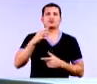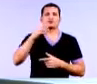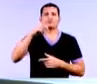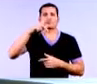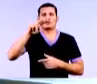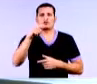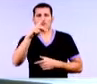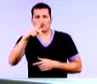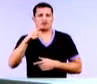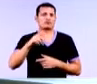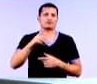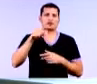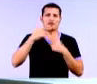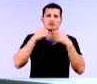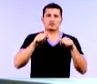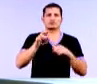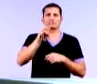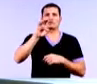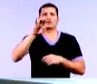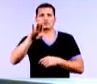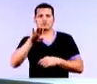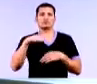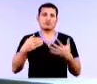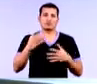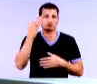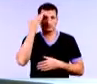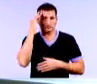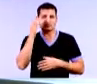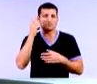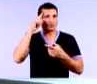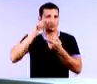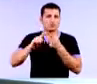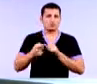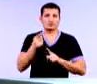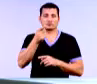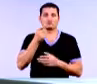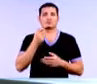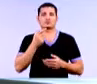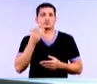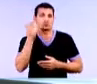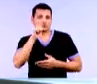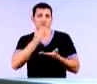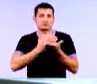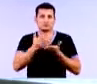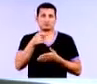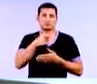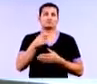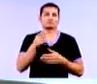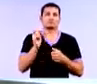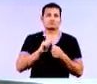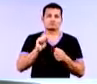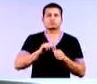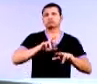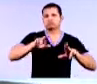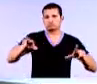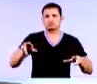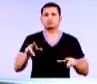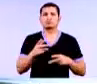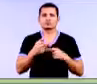web, e assim por diante. Entendendo a lógica, você consegue, a partir daí, fazer muito. No caso aqui, ó, do